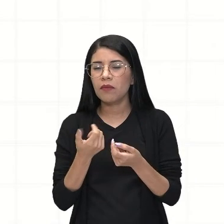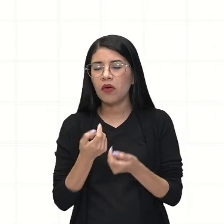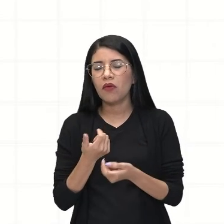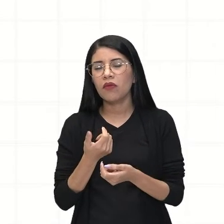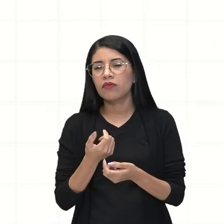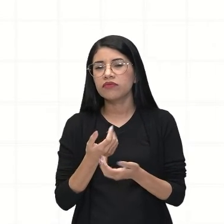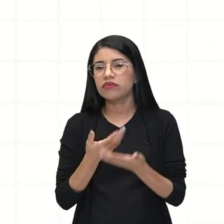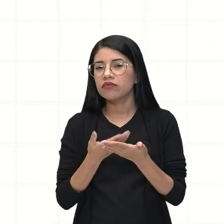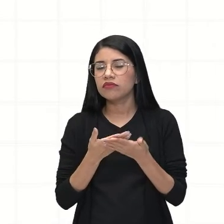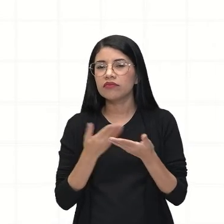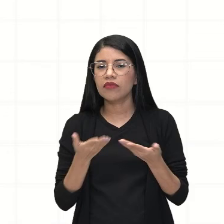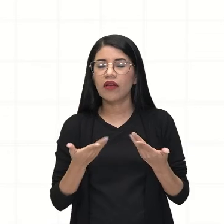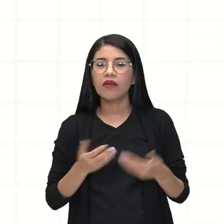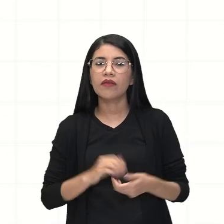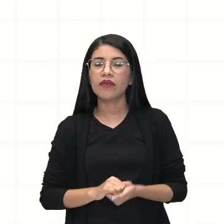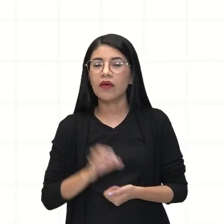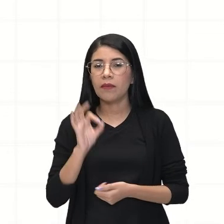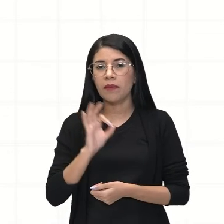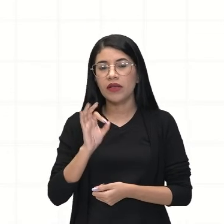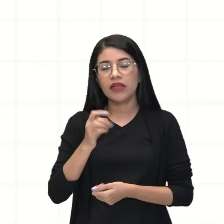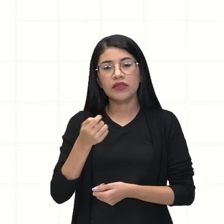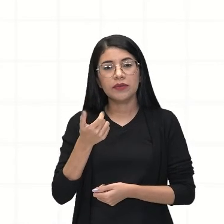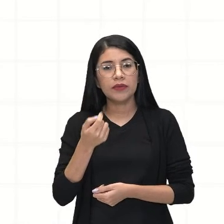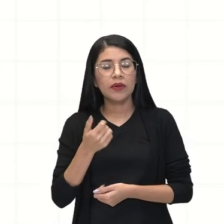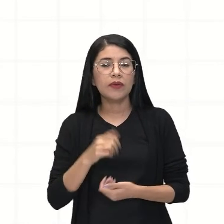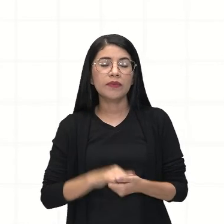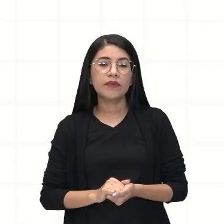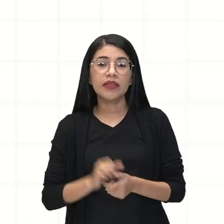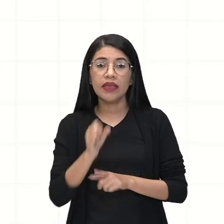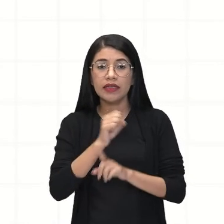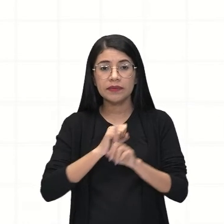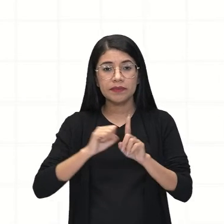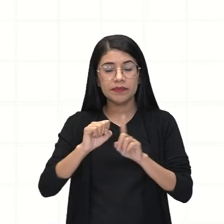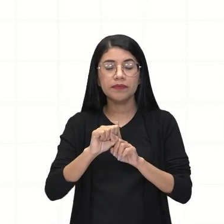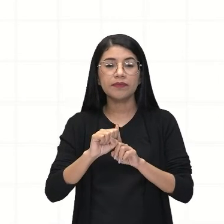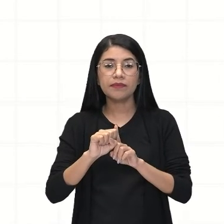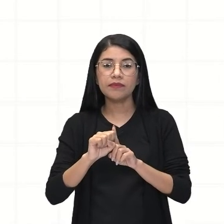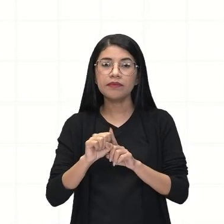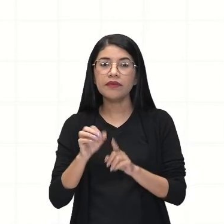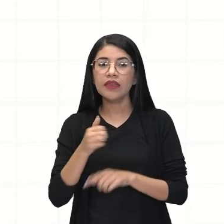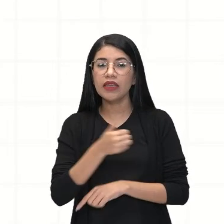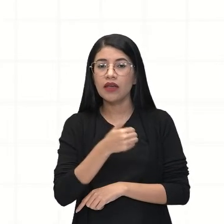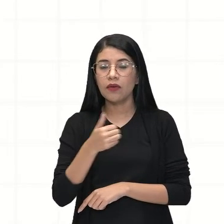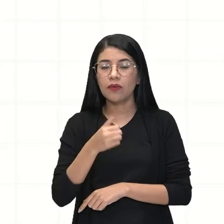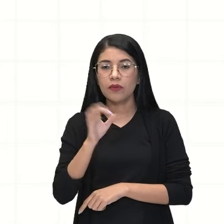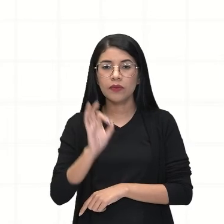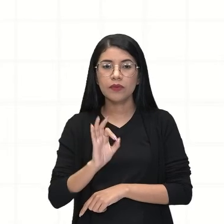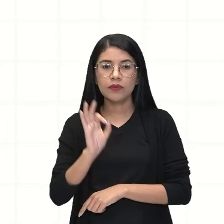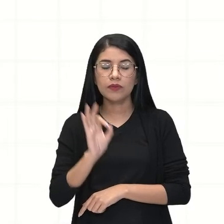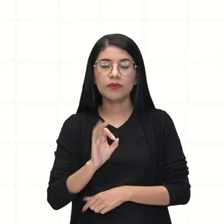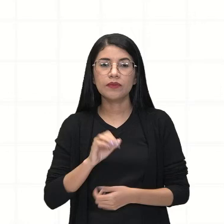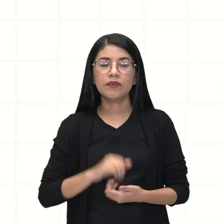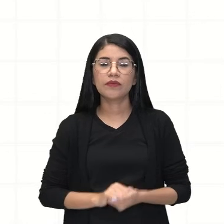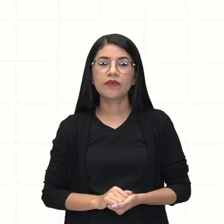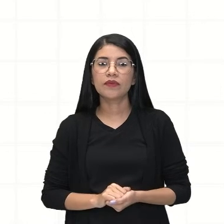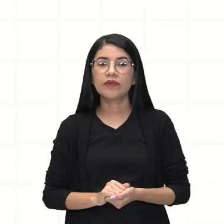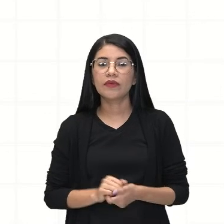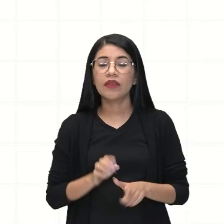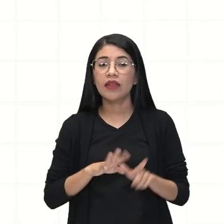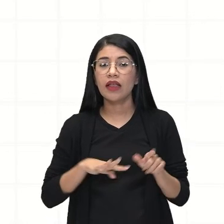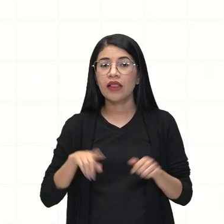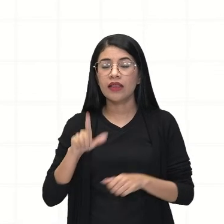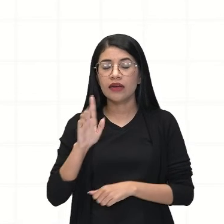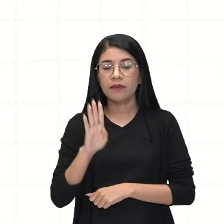é a de menor percentual. Então, ciências sociais é a área menos procurada. Na letra